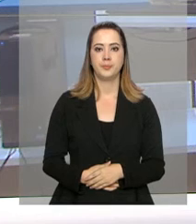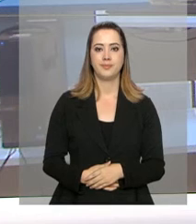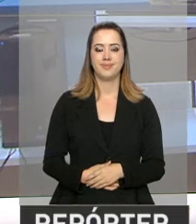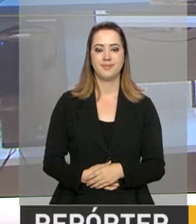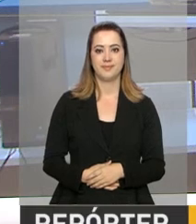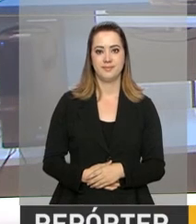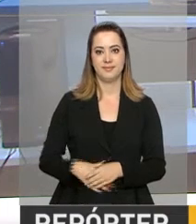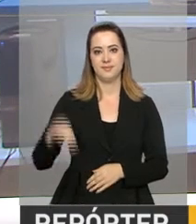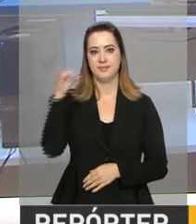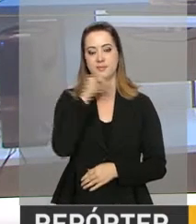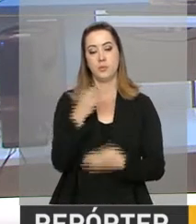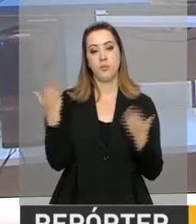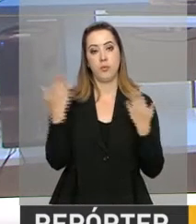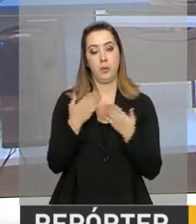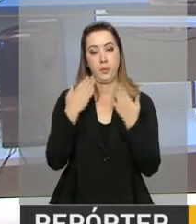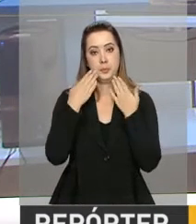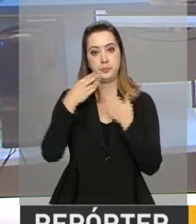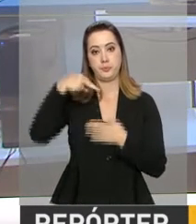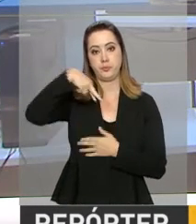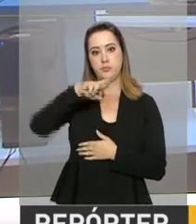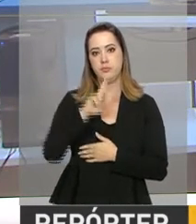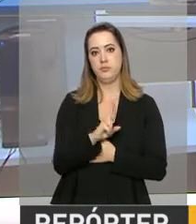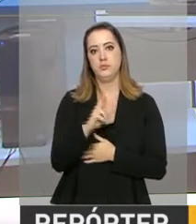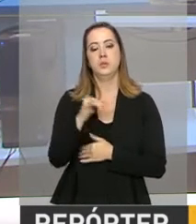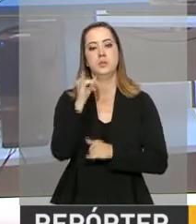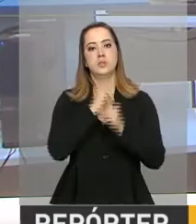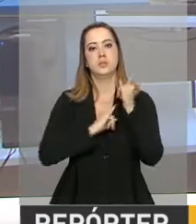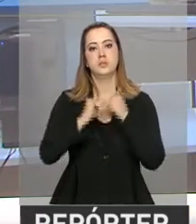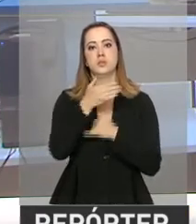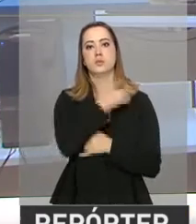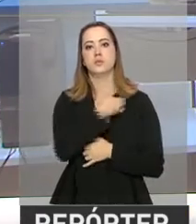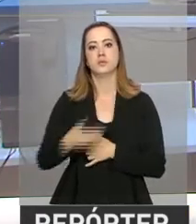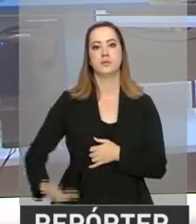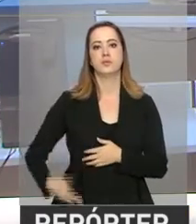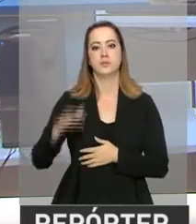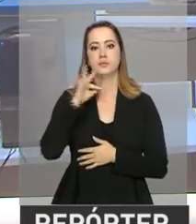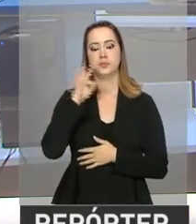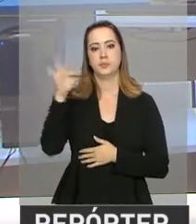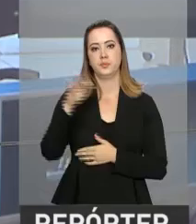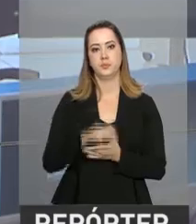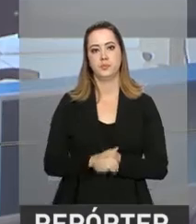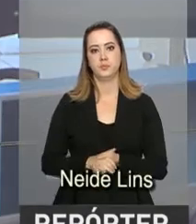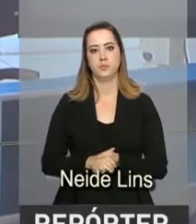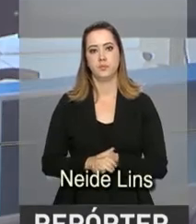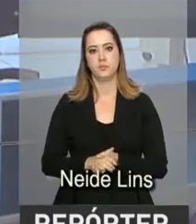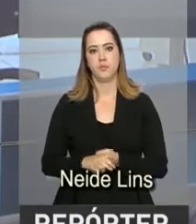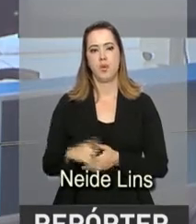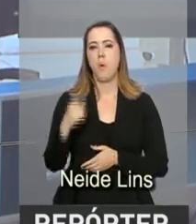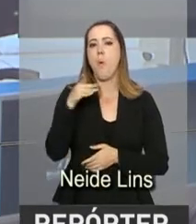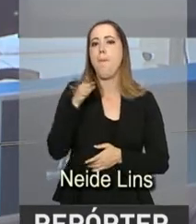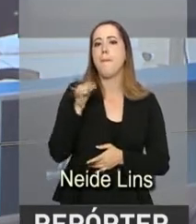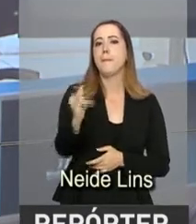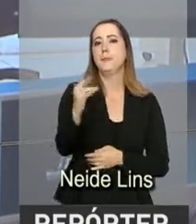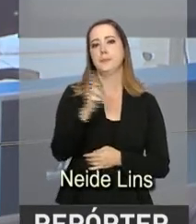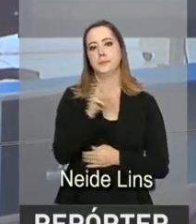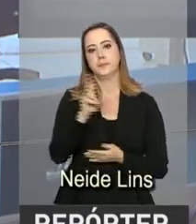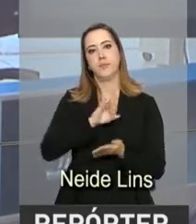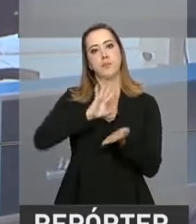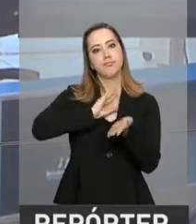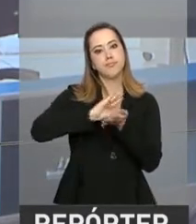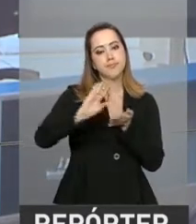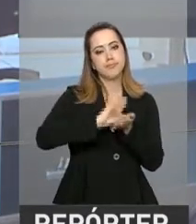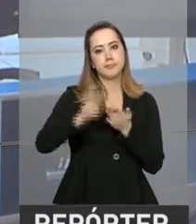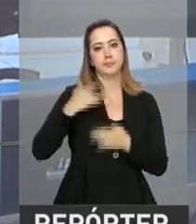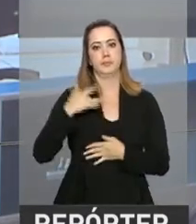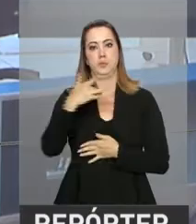o la no ar mais uma edição do repórter nbr com as notícias do governo federal um bilhão de reais em recursos da